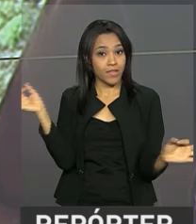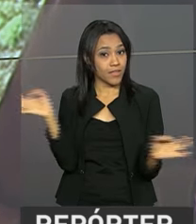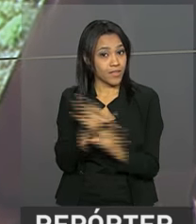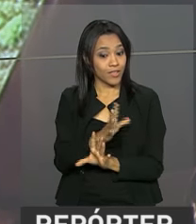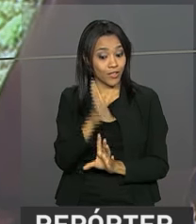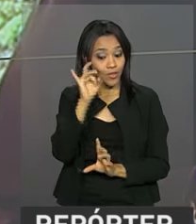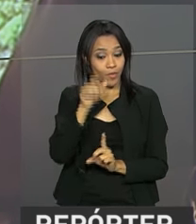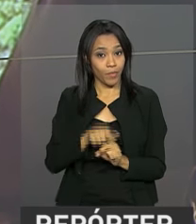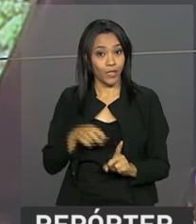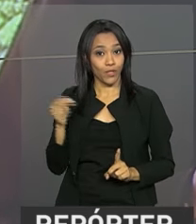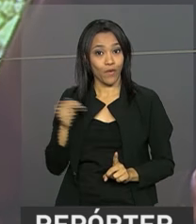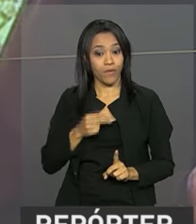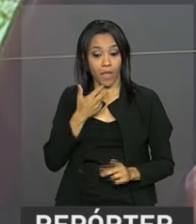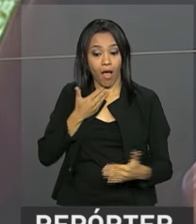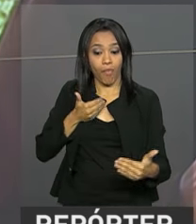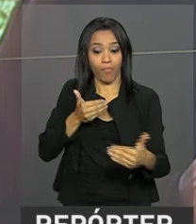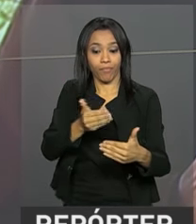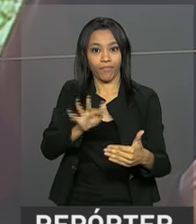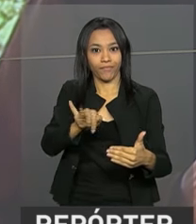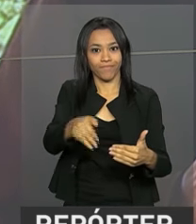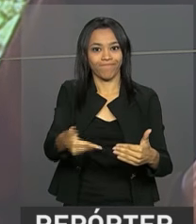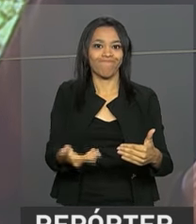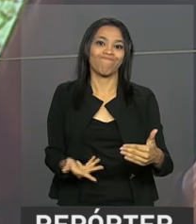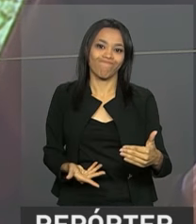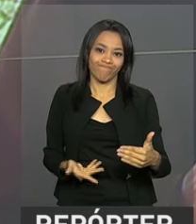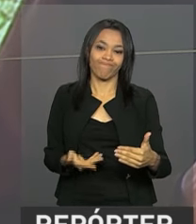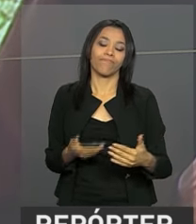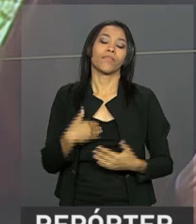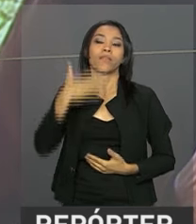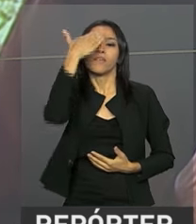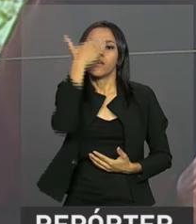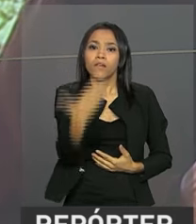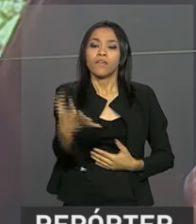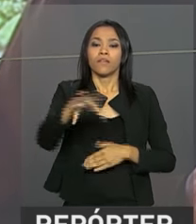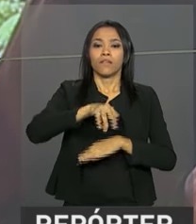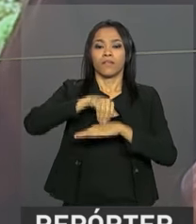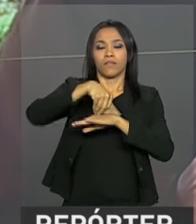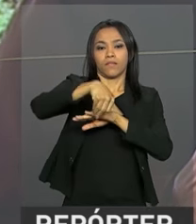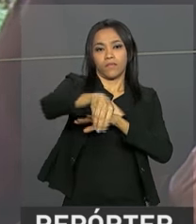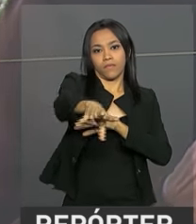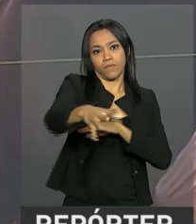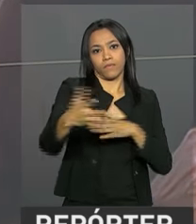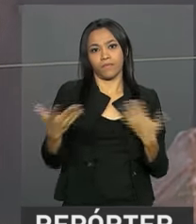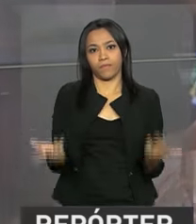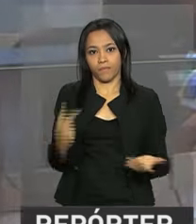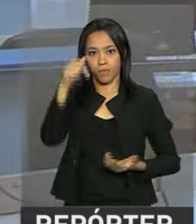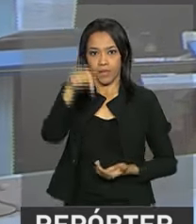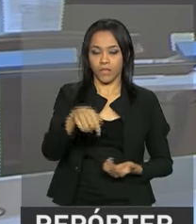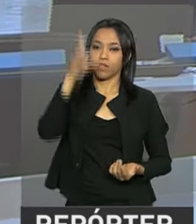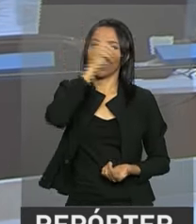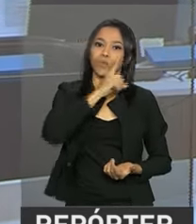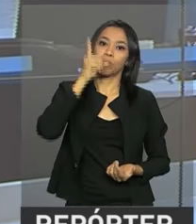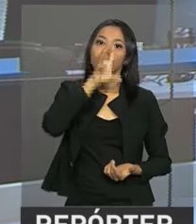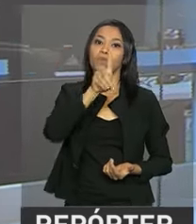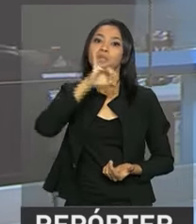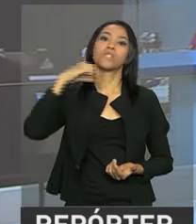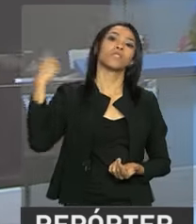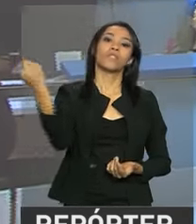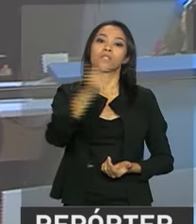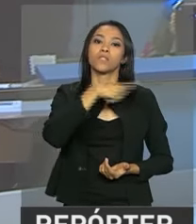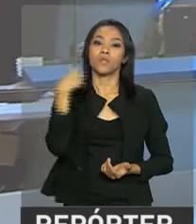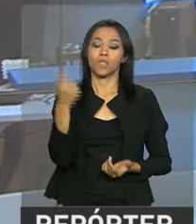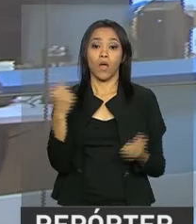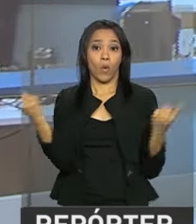de novembro. Volto contigo, Leandro. Obrigado, Mara, pelas suas informações. E olha, este domingo foi o Dia Nacional de Combate